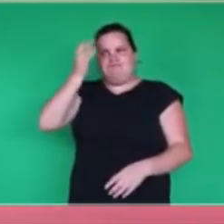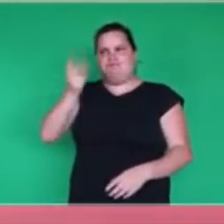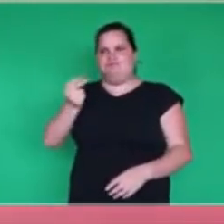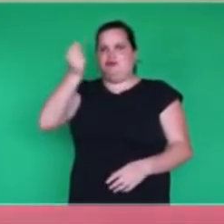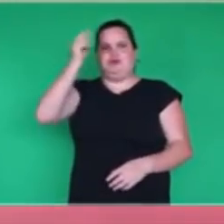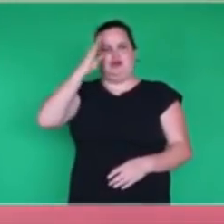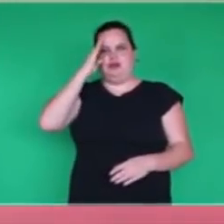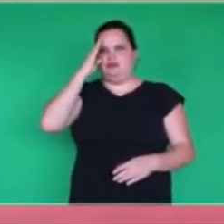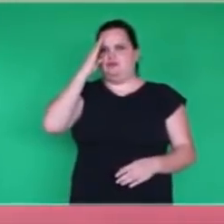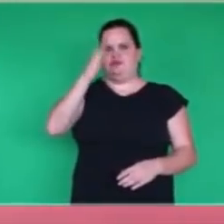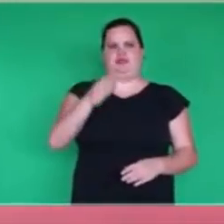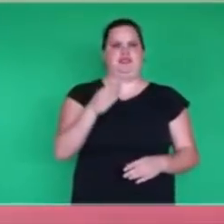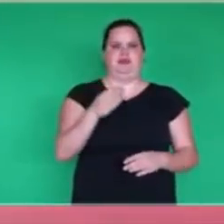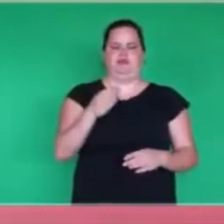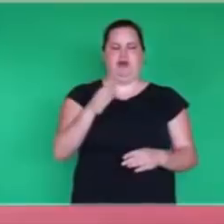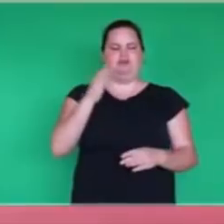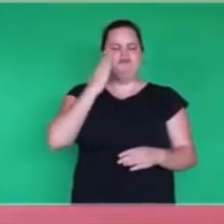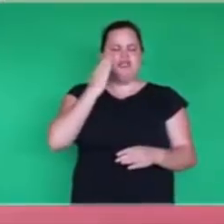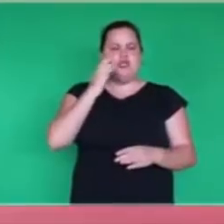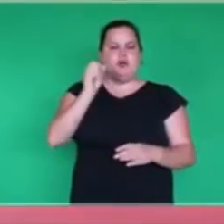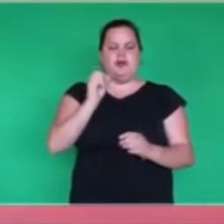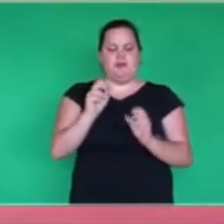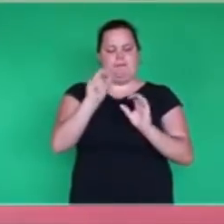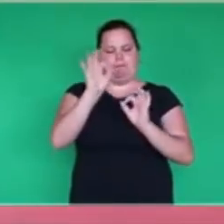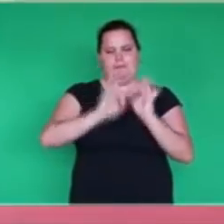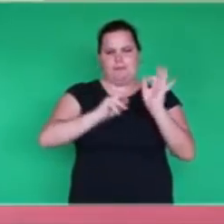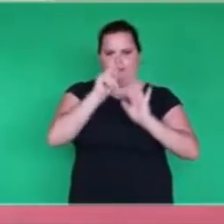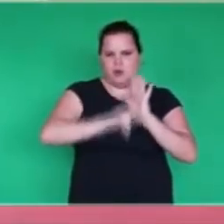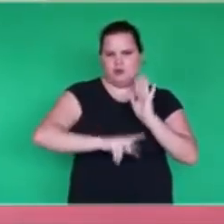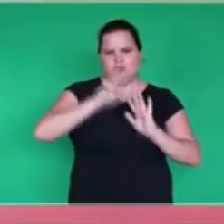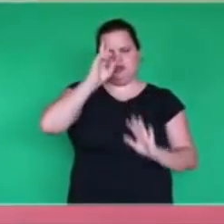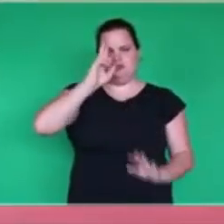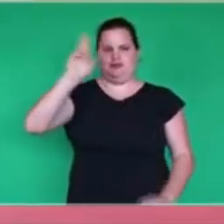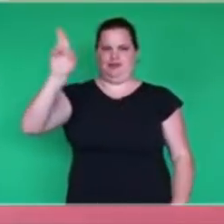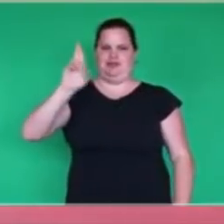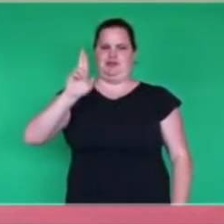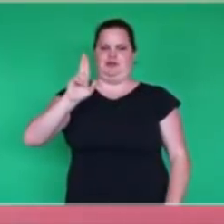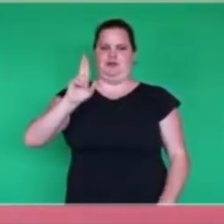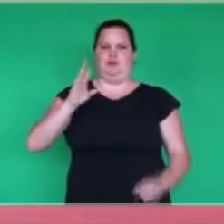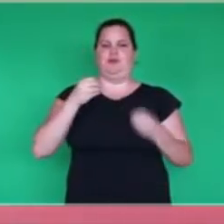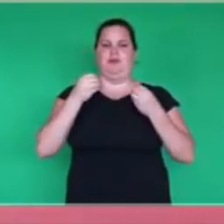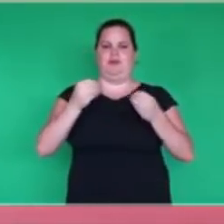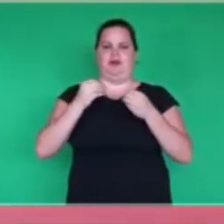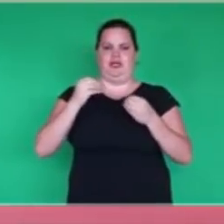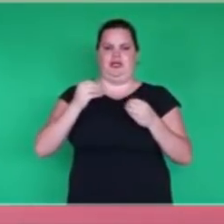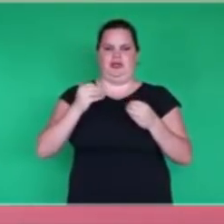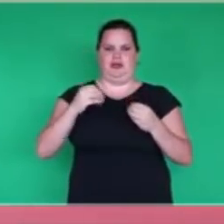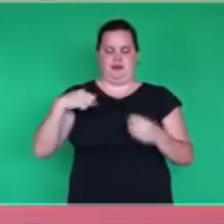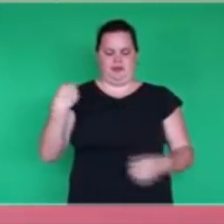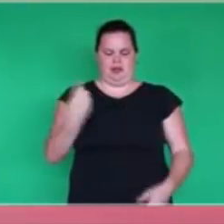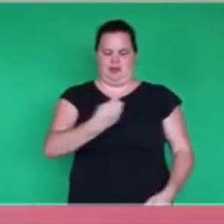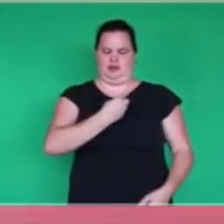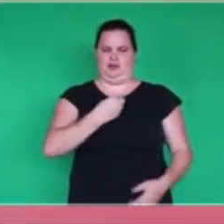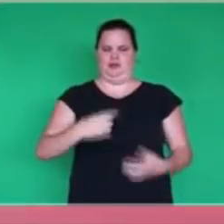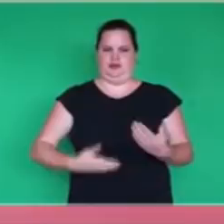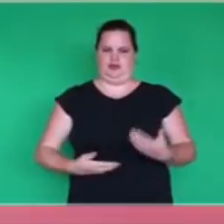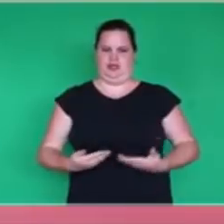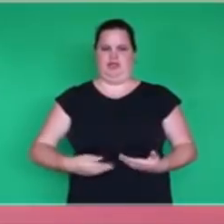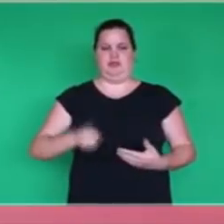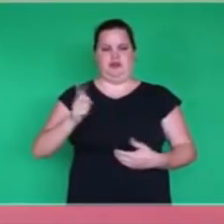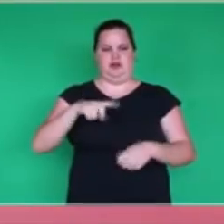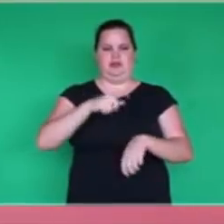frente do projeto, que é o projeto de Deus para o mundo. E esse tempo é um